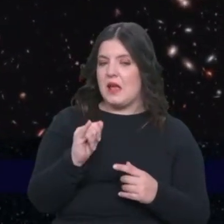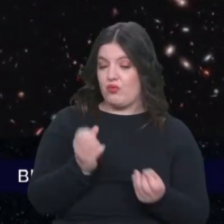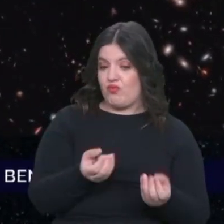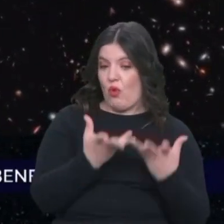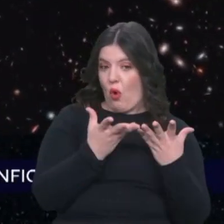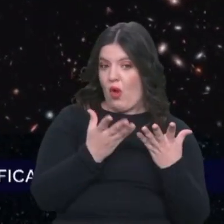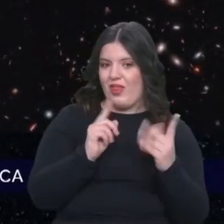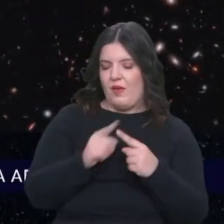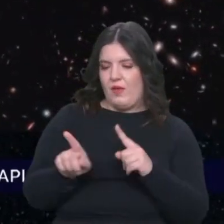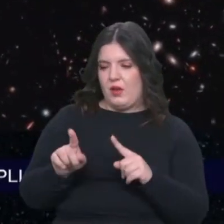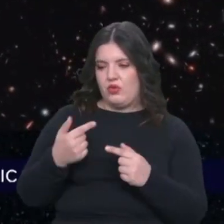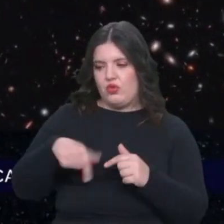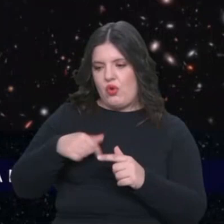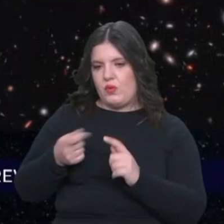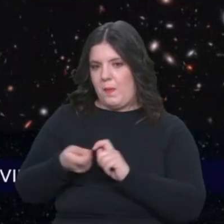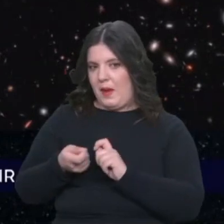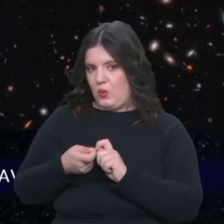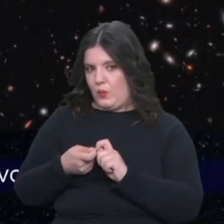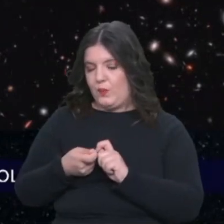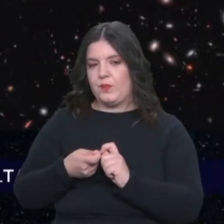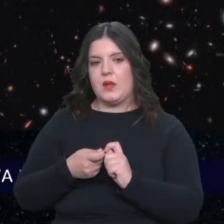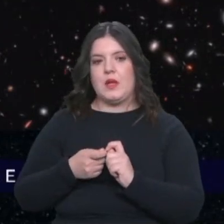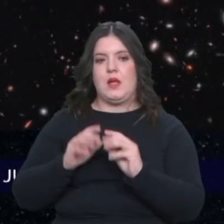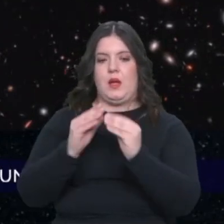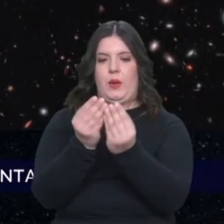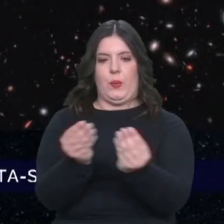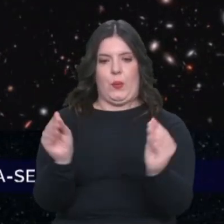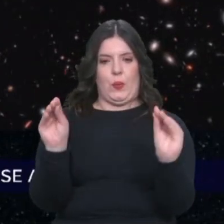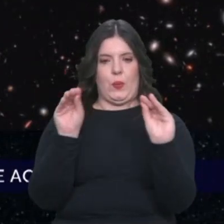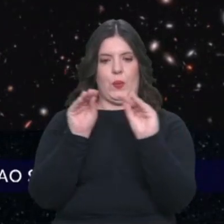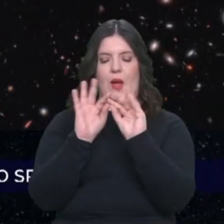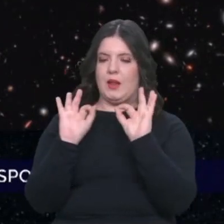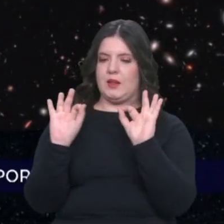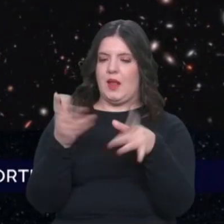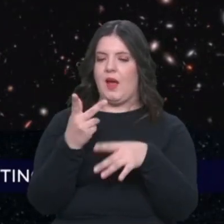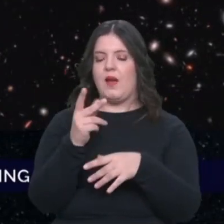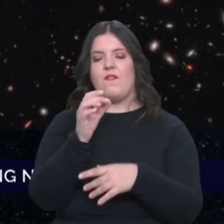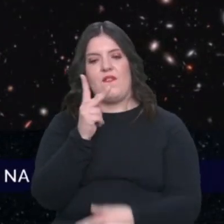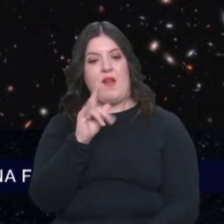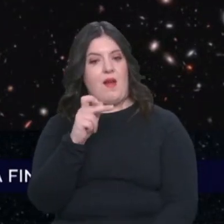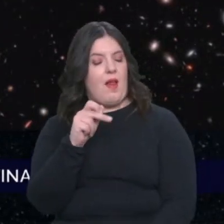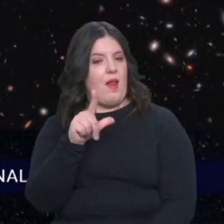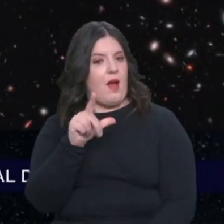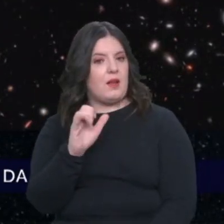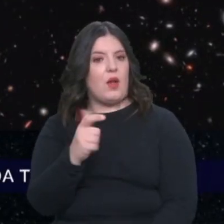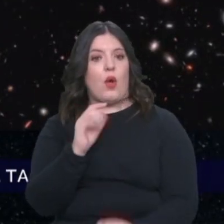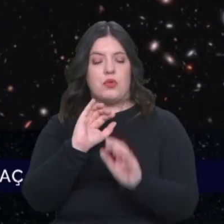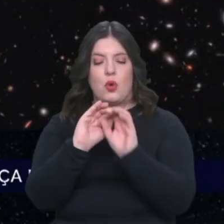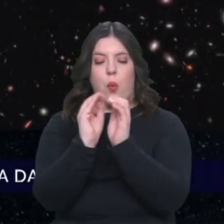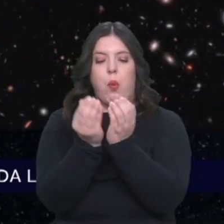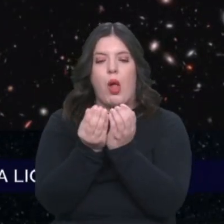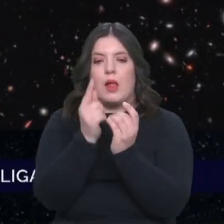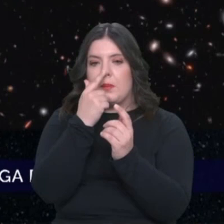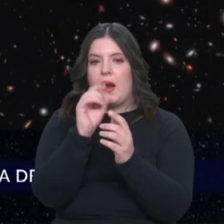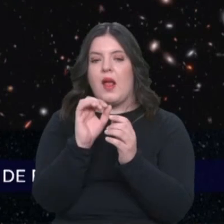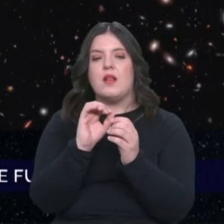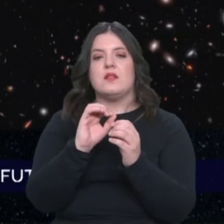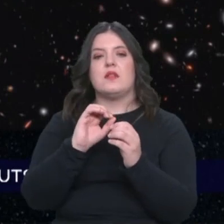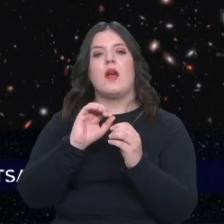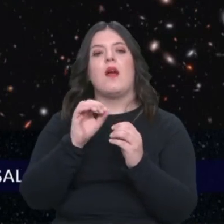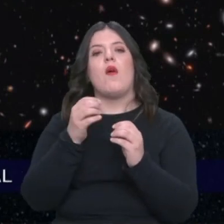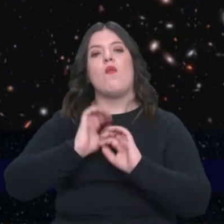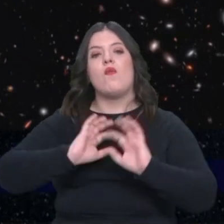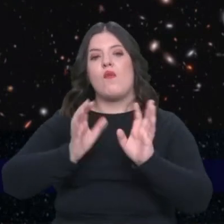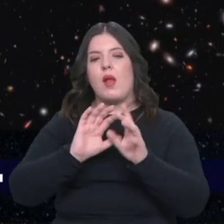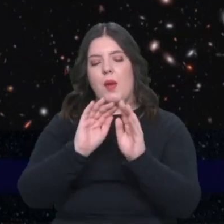no universo próximo de nós. Ou seja, espirais extraordinárias como a nossa da Via Láctea, ou algumas que parecem bolas de voleibol, autenticamente